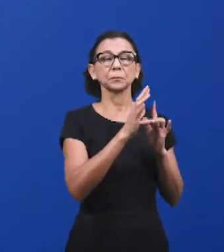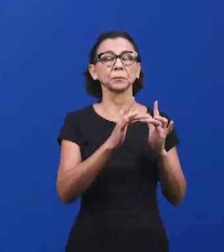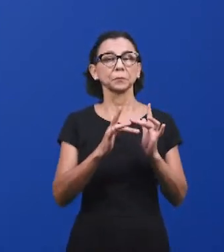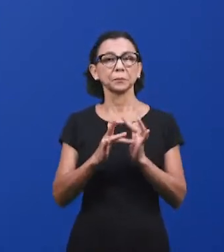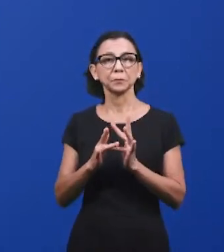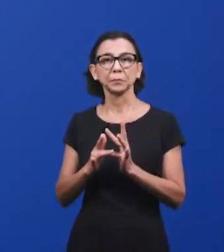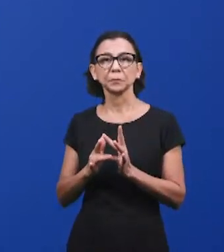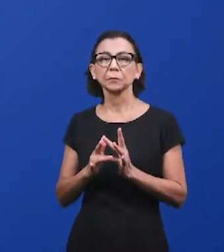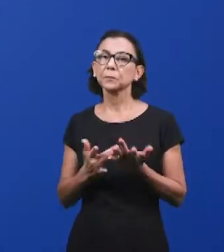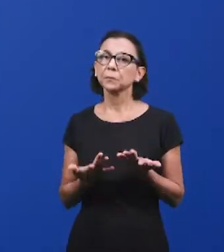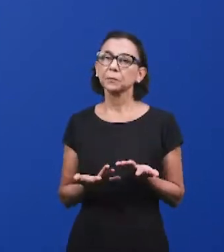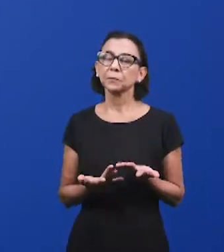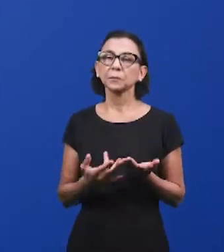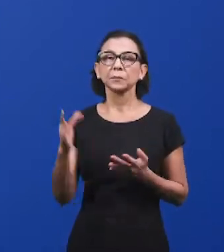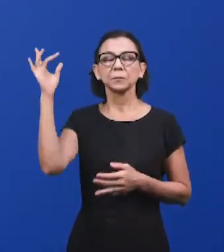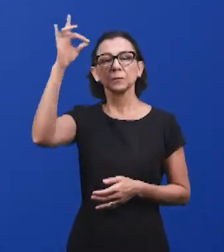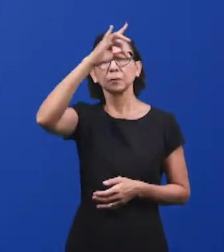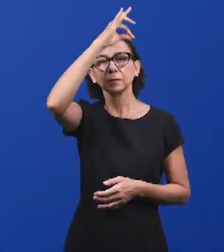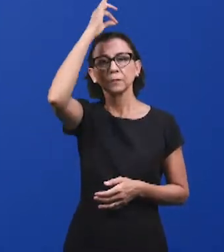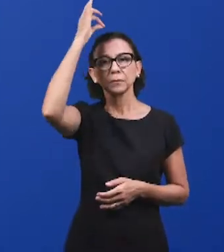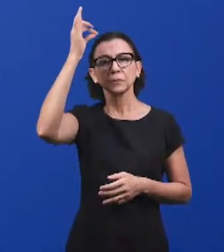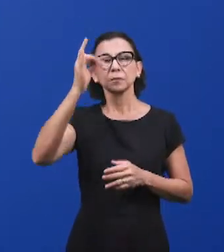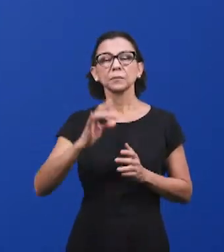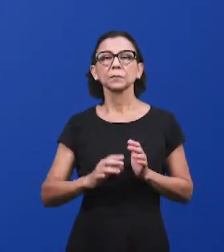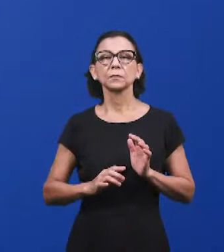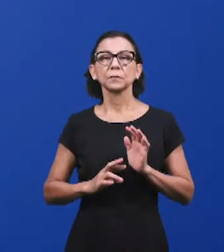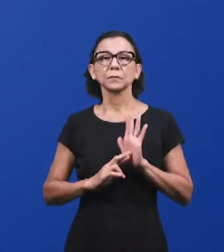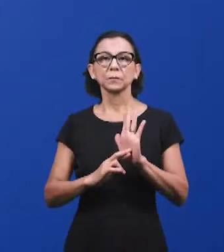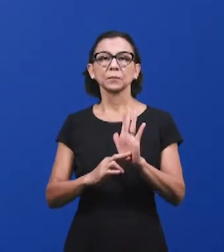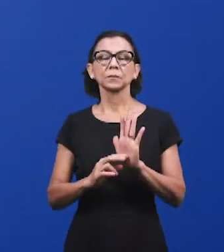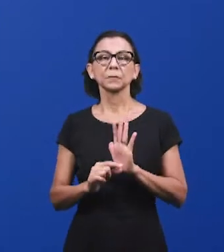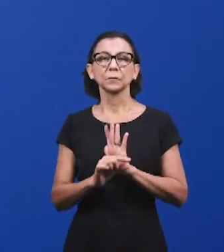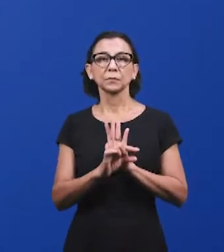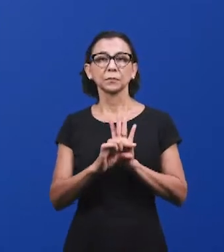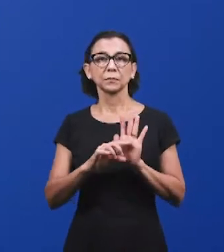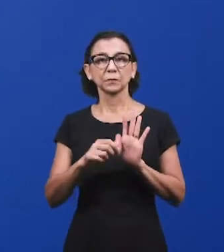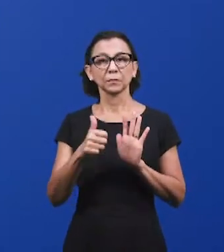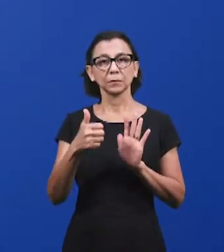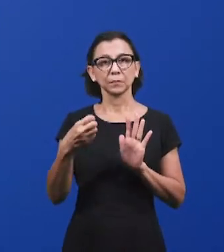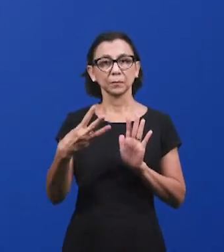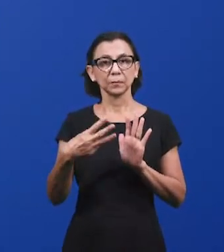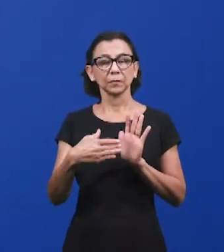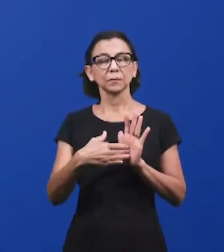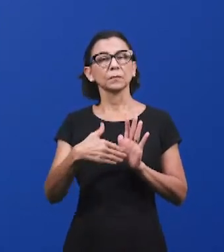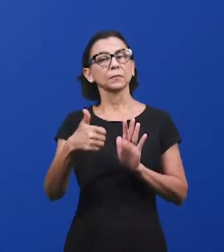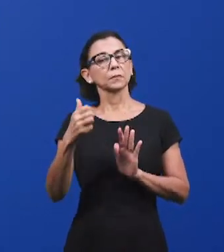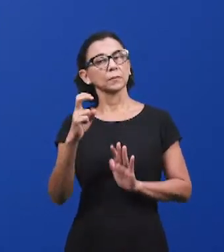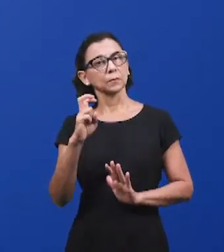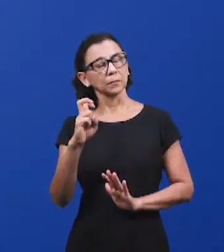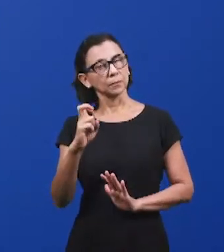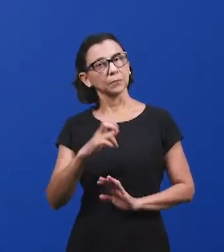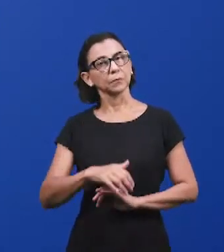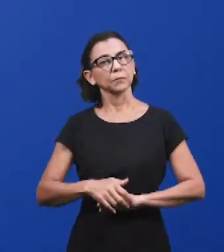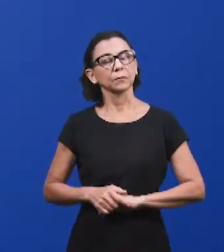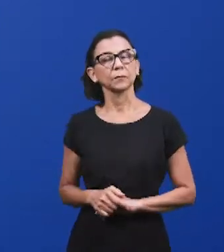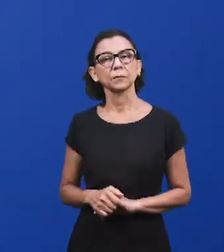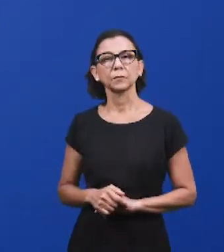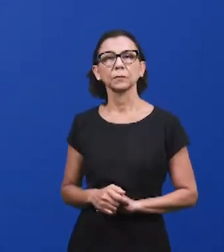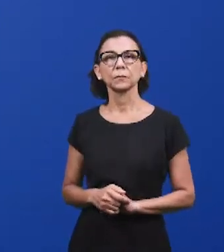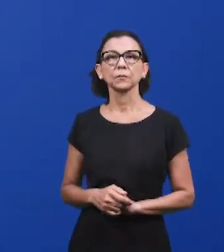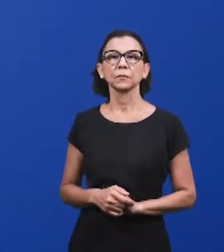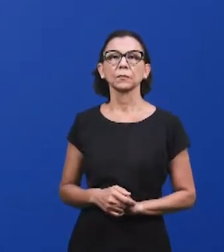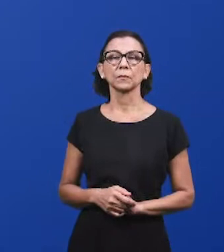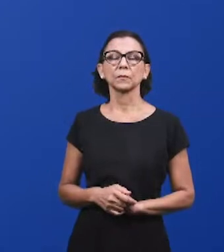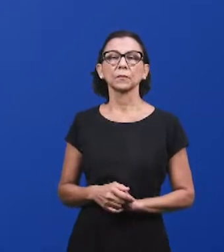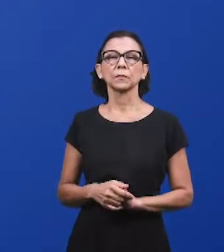figura do Espírito Santo nós podemos observar nos versículos de 13 e 15, onde fala o quê? Onde falam do Evangelho